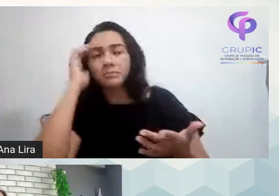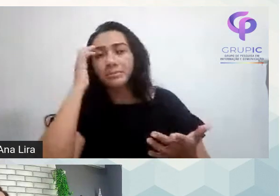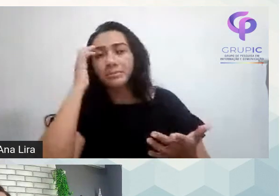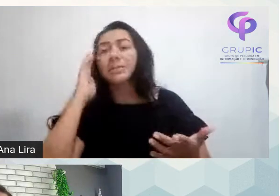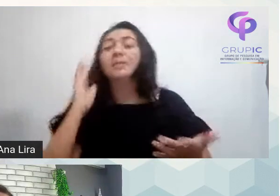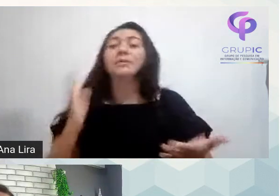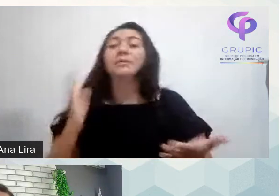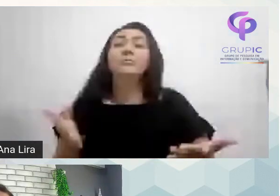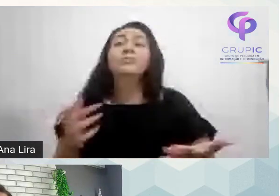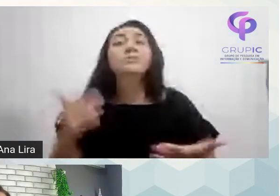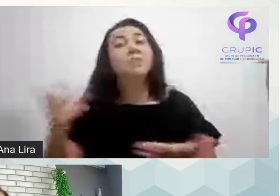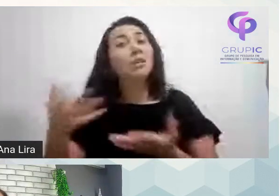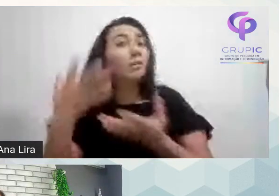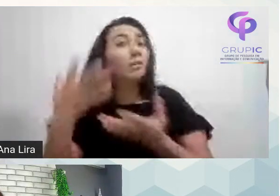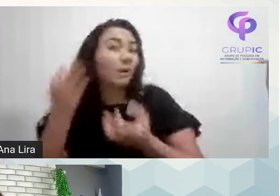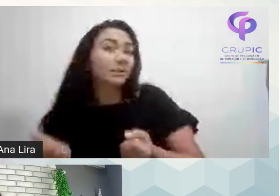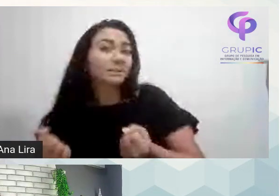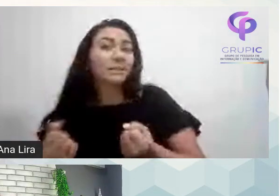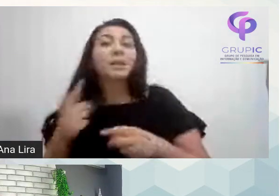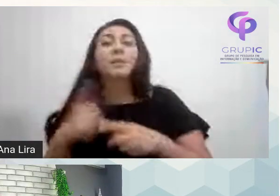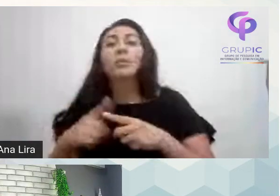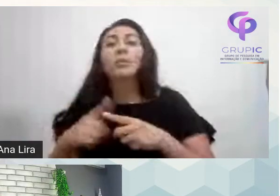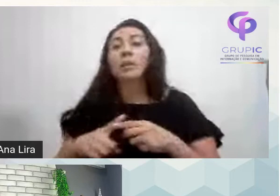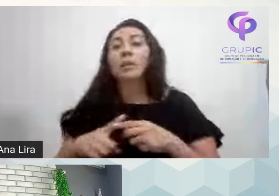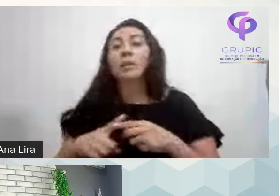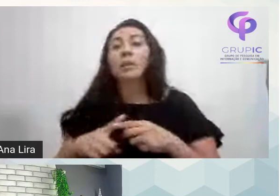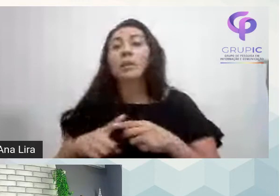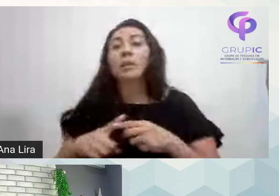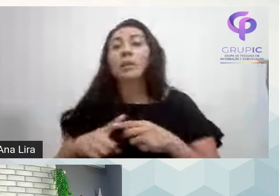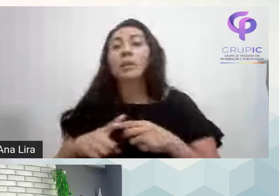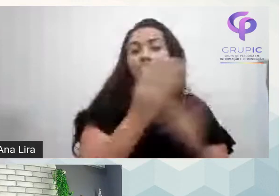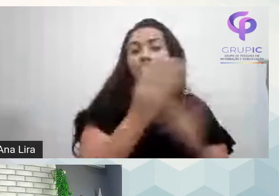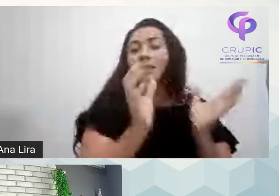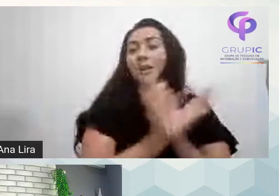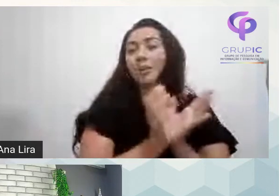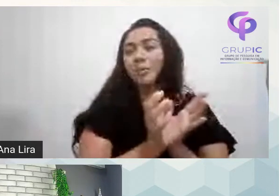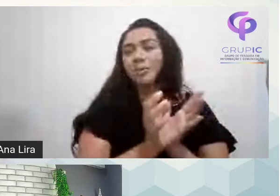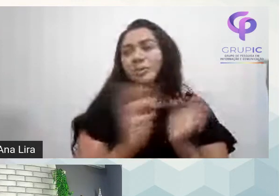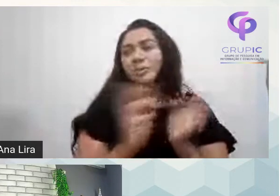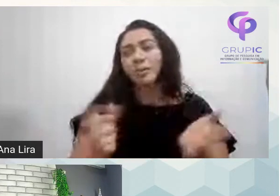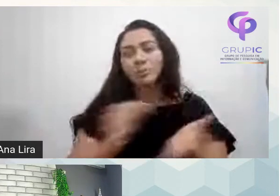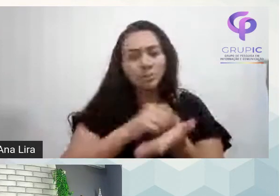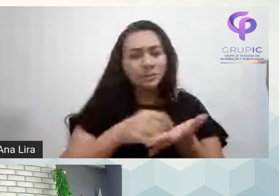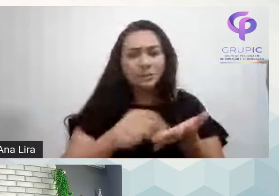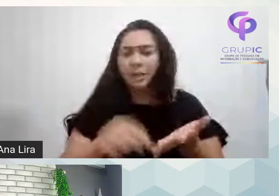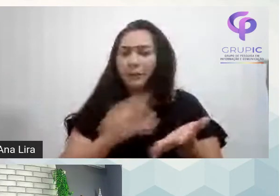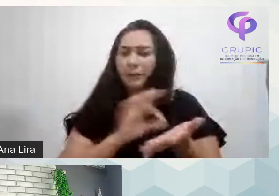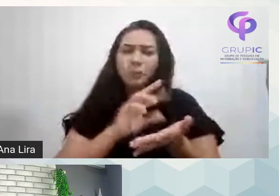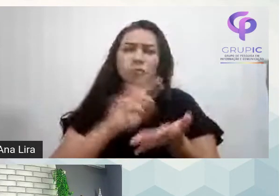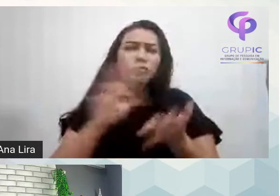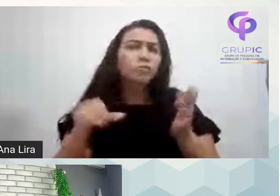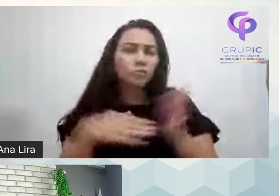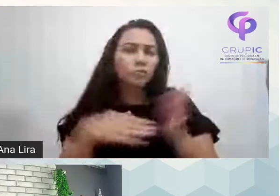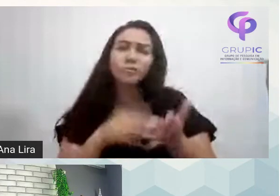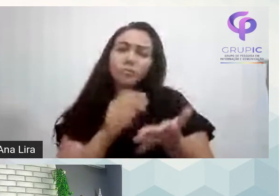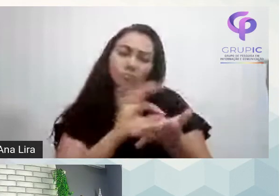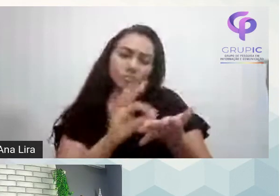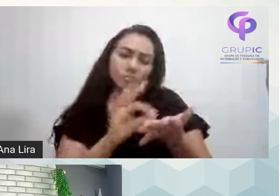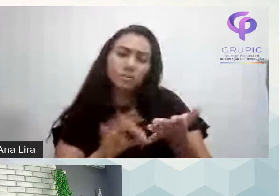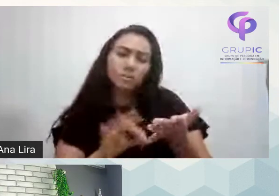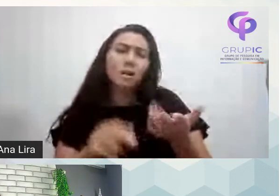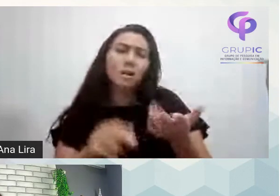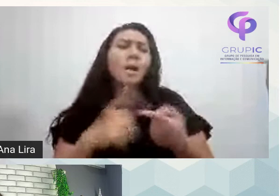equipamento, por quê? Quero saber o porquê. Aí você, lá na tua justificativa, já vai estar. porque é esse equipamento que nós precisamos,